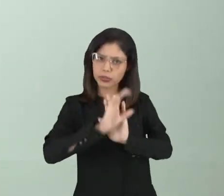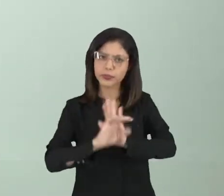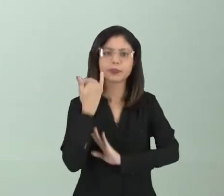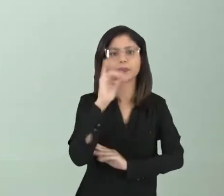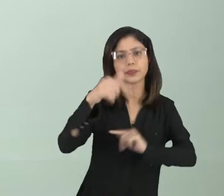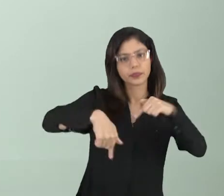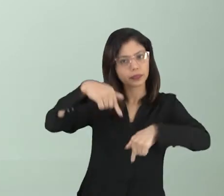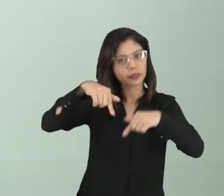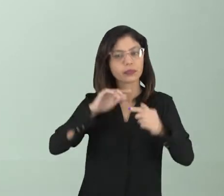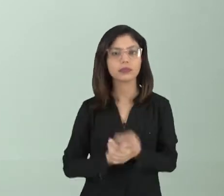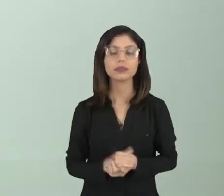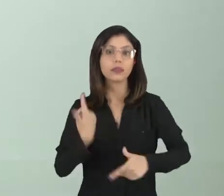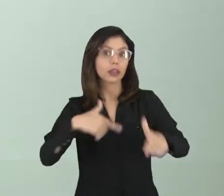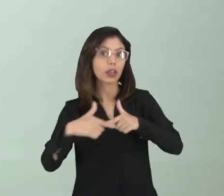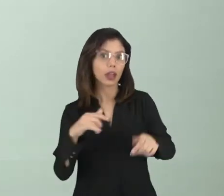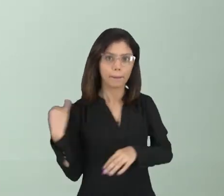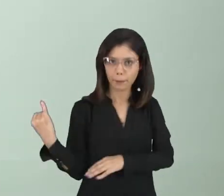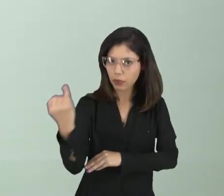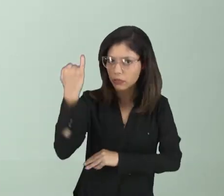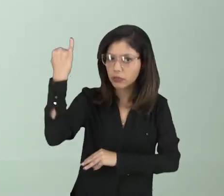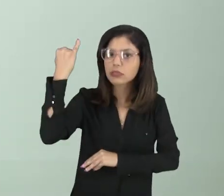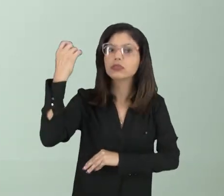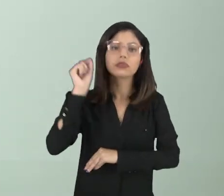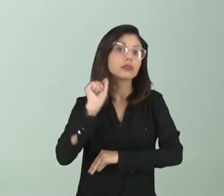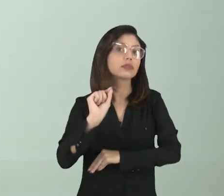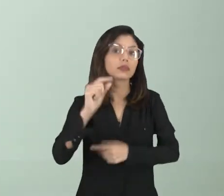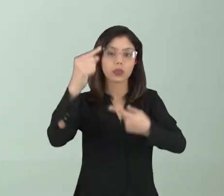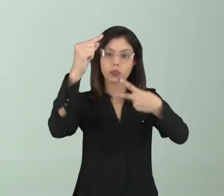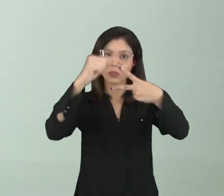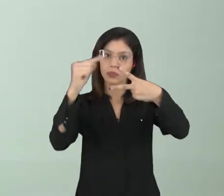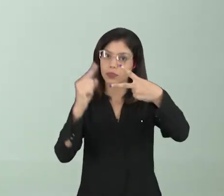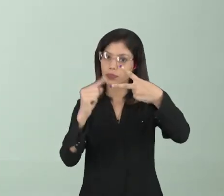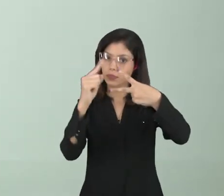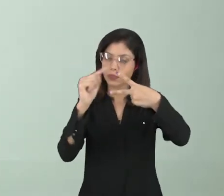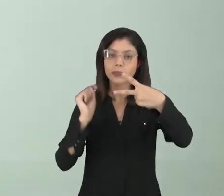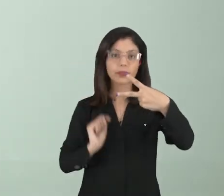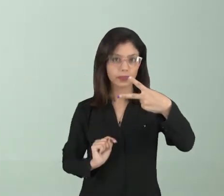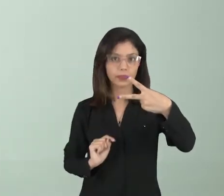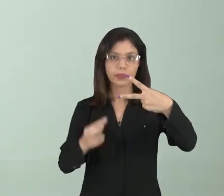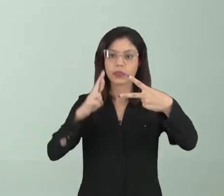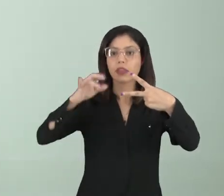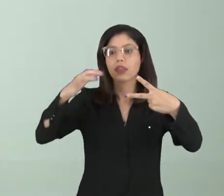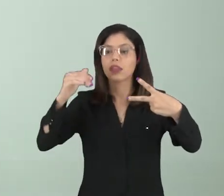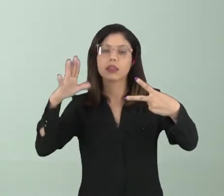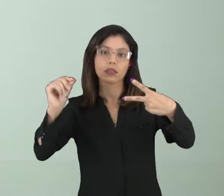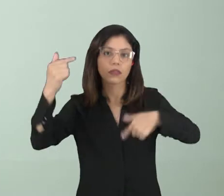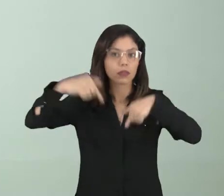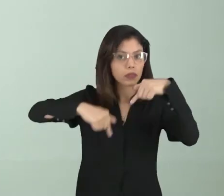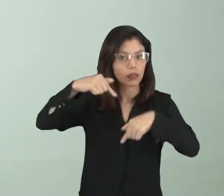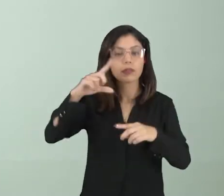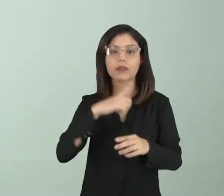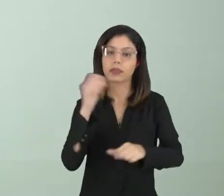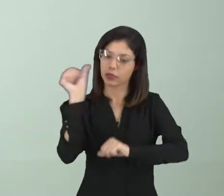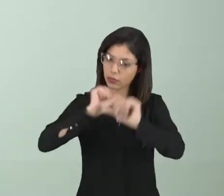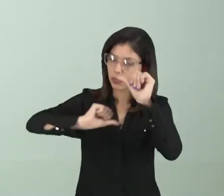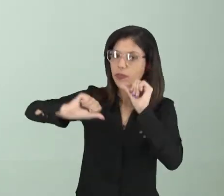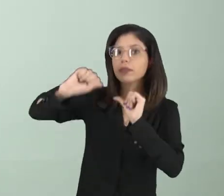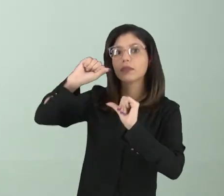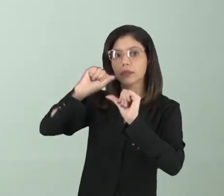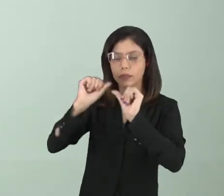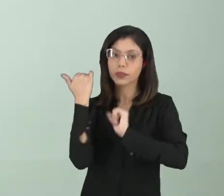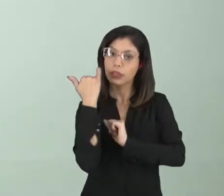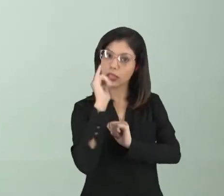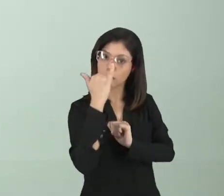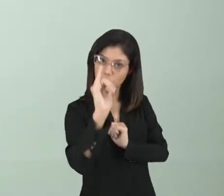de eletroquímica. Ela trabalha especificamente entre duas reações. Aquelas reações químicas que se transformam